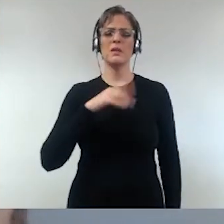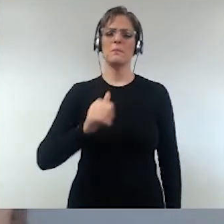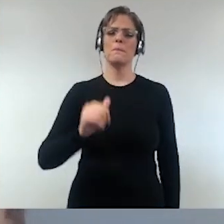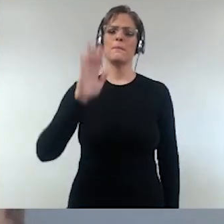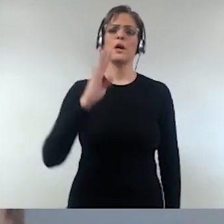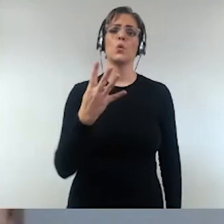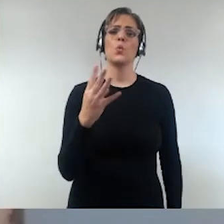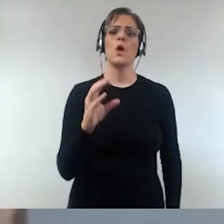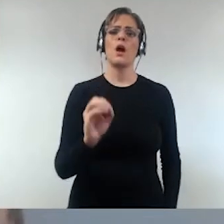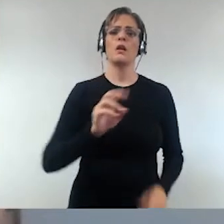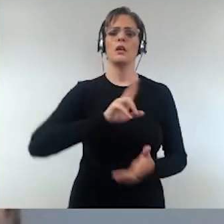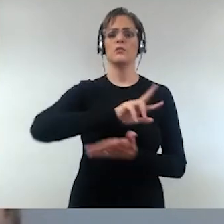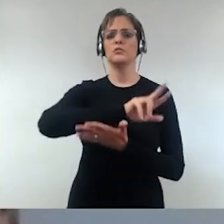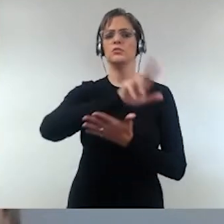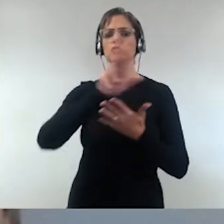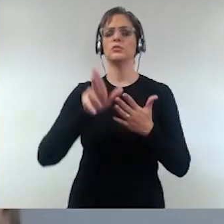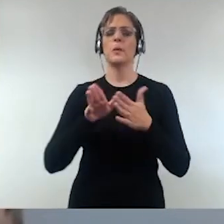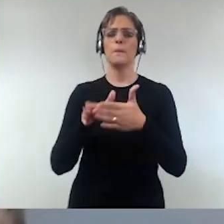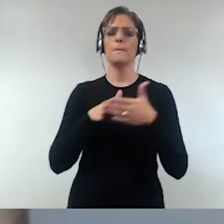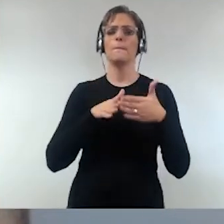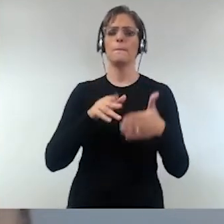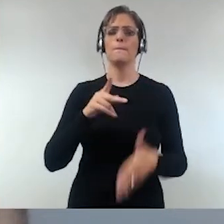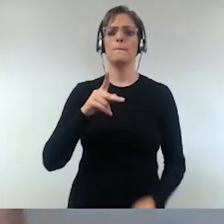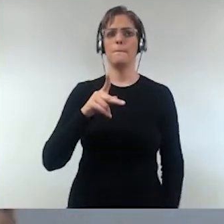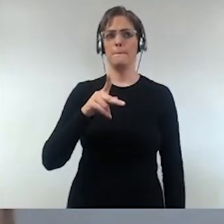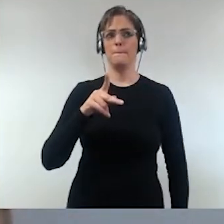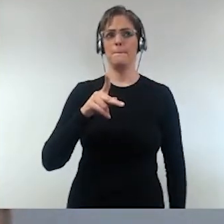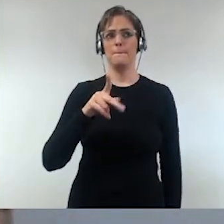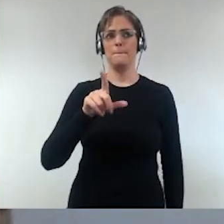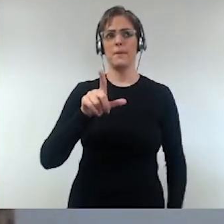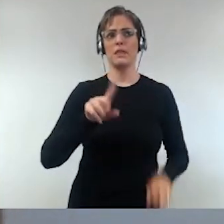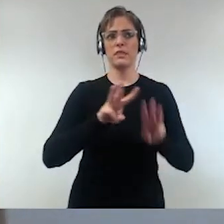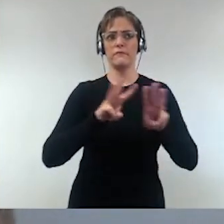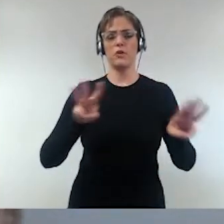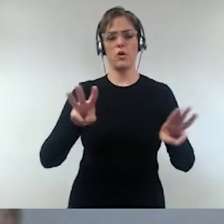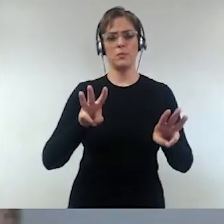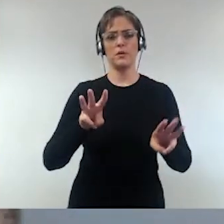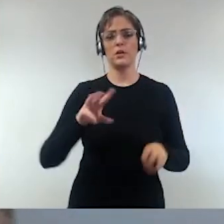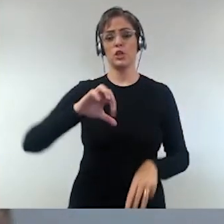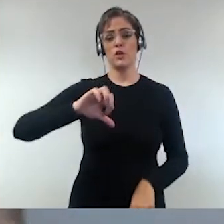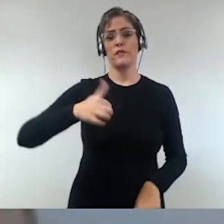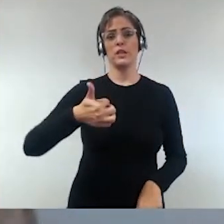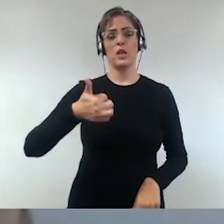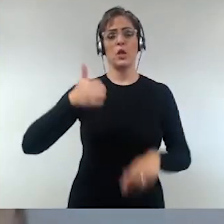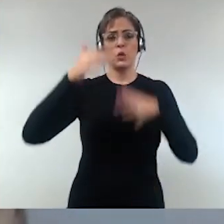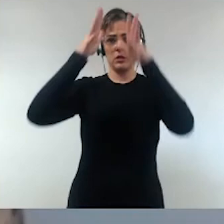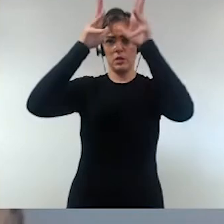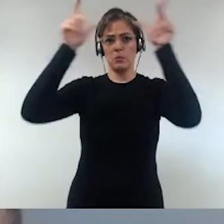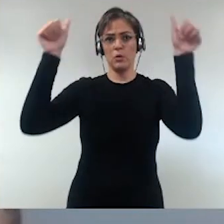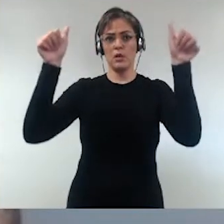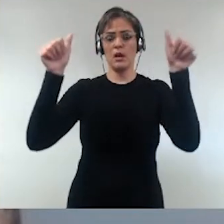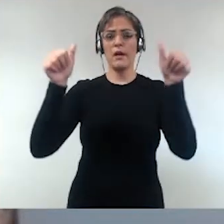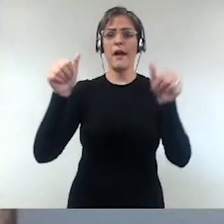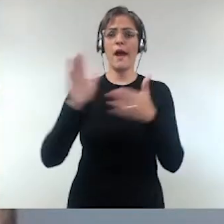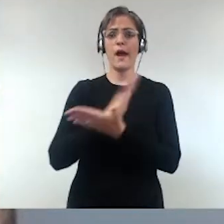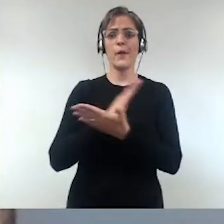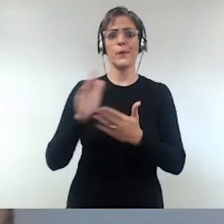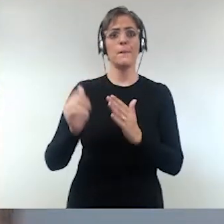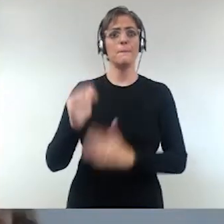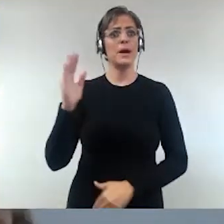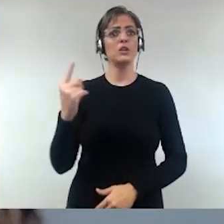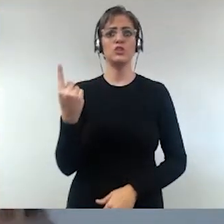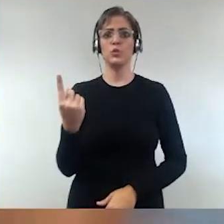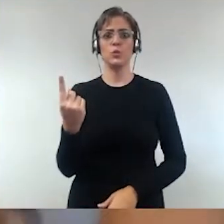gestão de processos de peticionamento eletrônico nos 91 tribunais. Inclusive, alguns tribunais tinham mais de uma plataforma de peticionamento